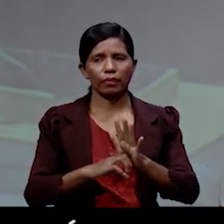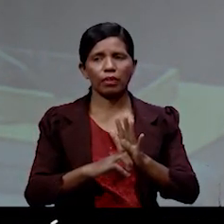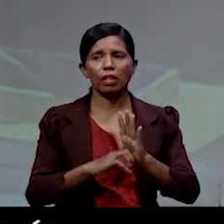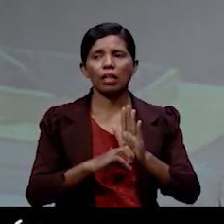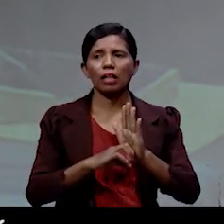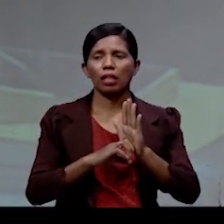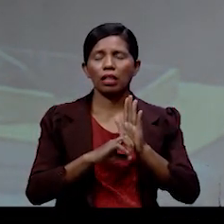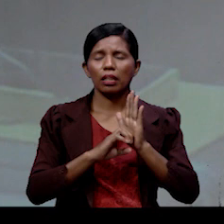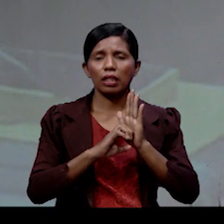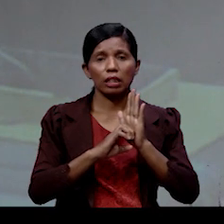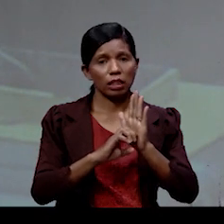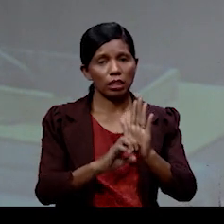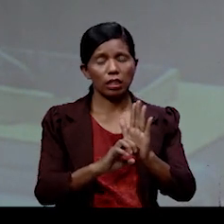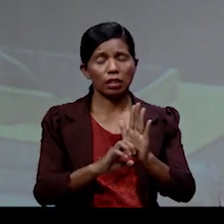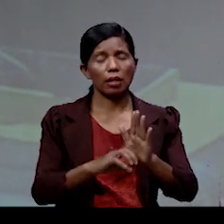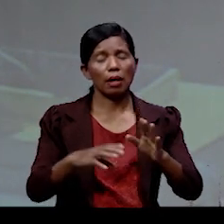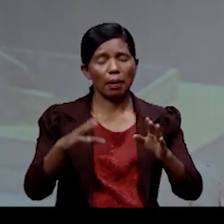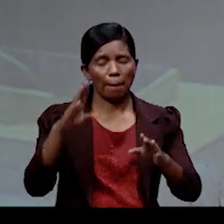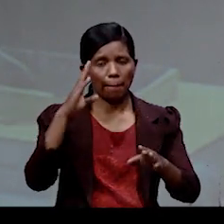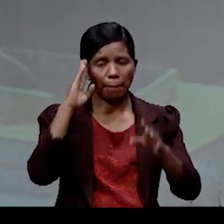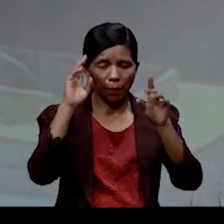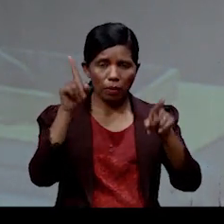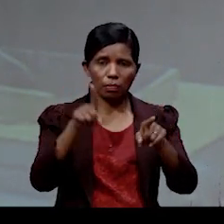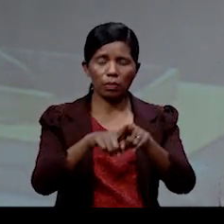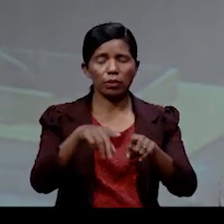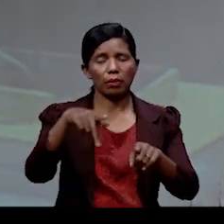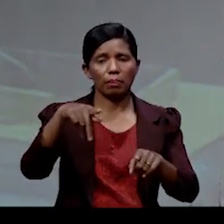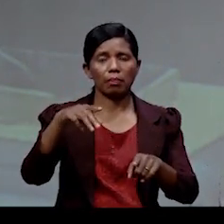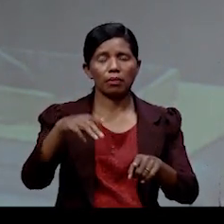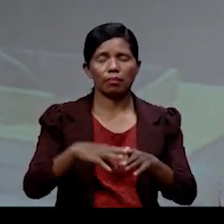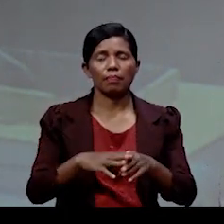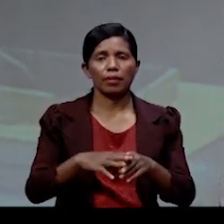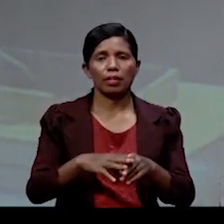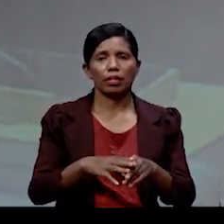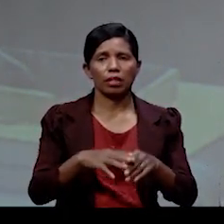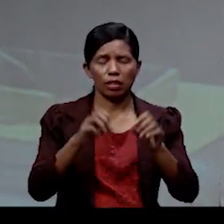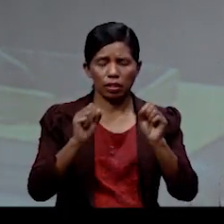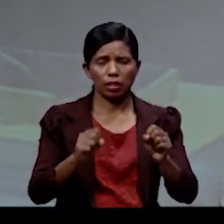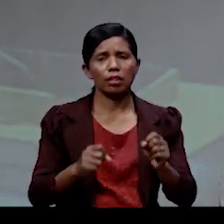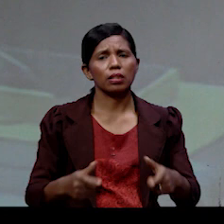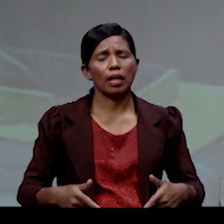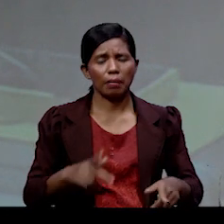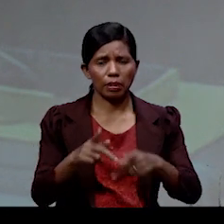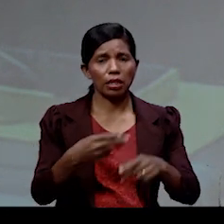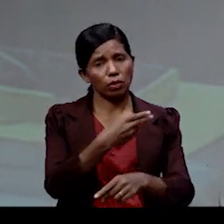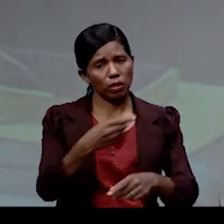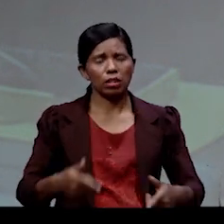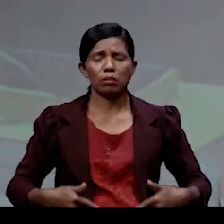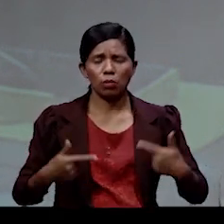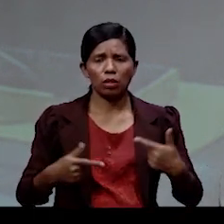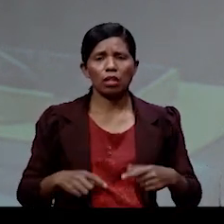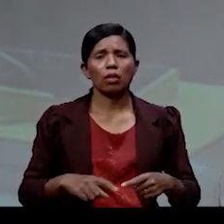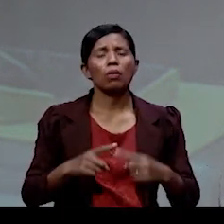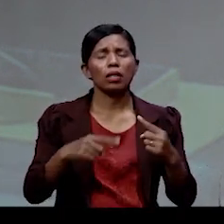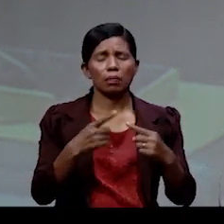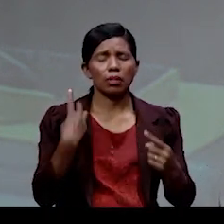tenia presidente Nicolau Lobato Ninia e uno Sofia Seimores senhor Prabowo Seimores bahira makalo pendekatan idane e